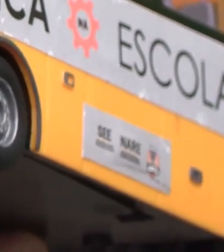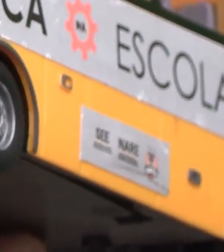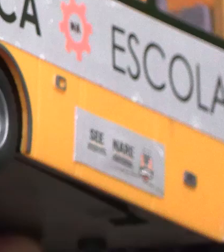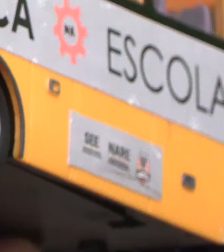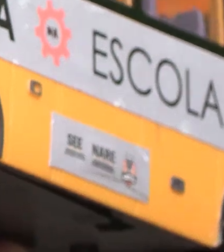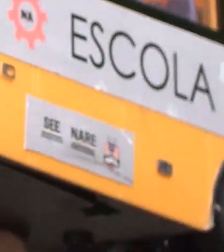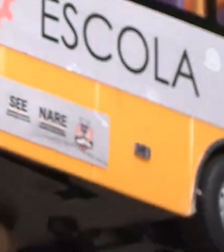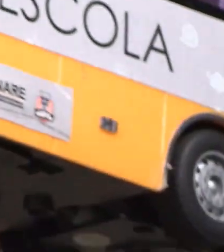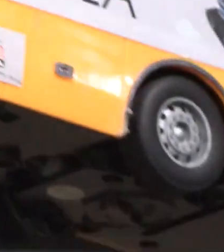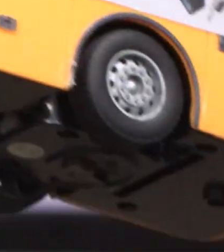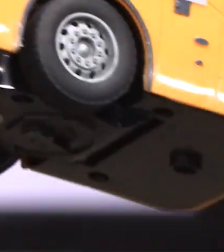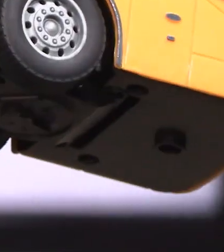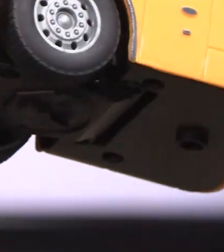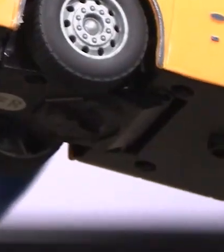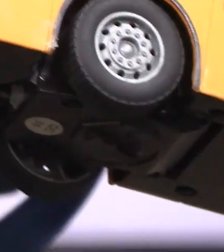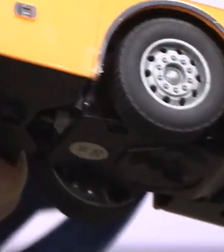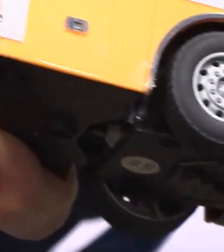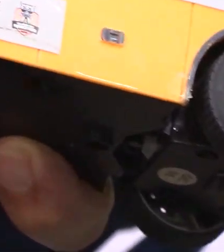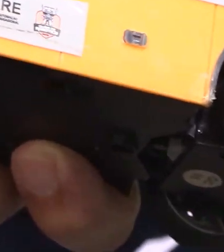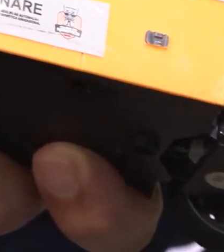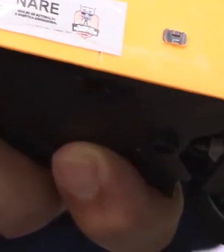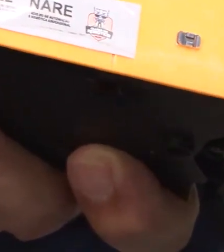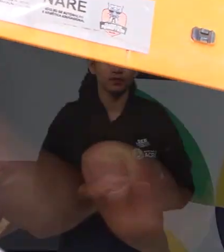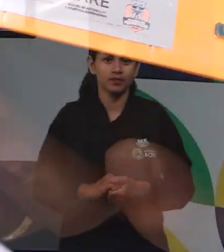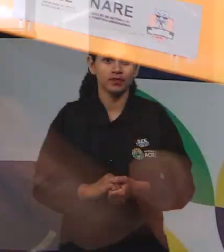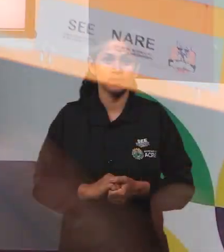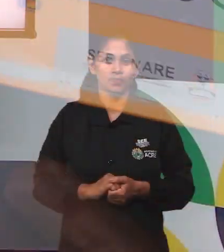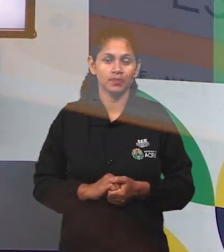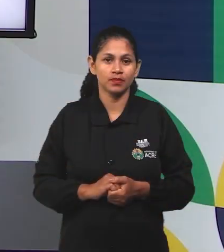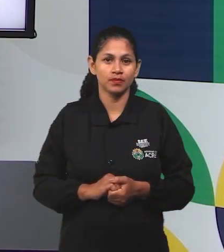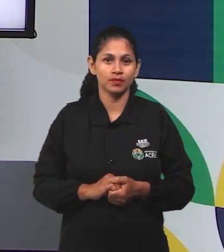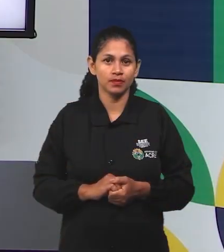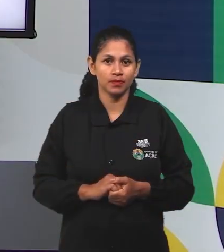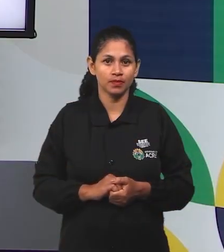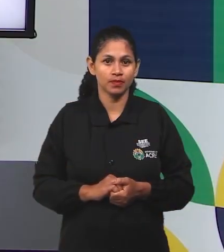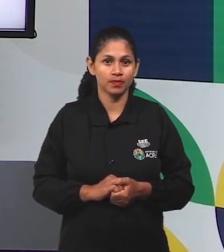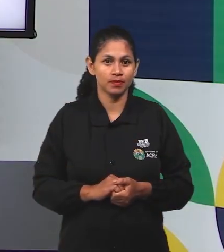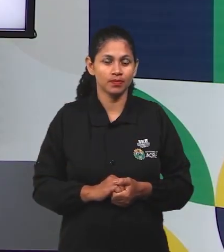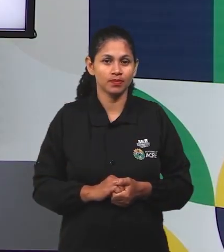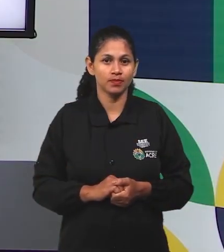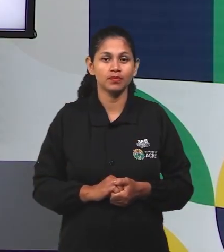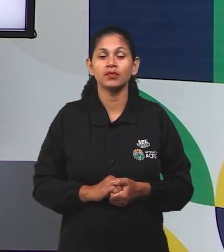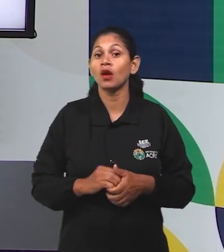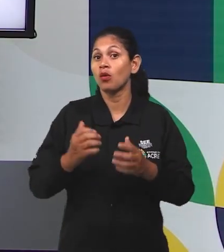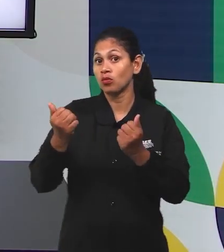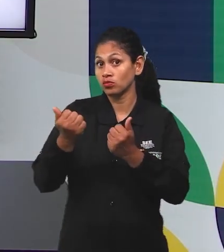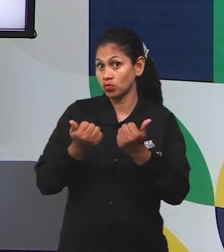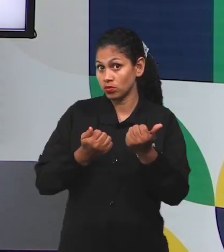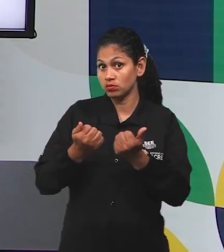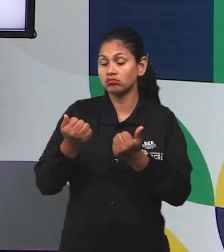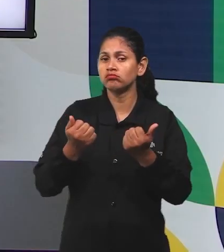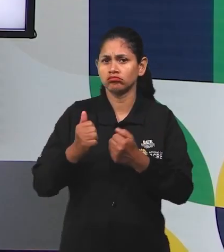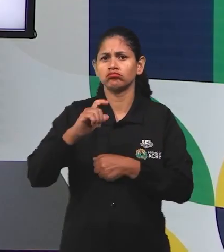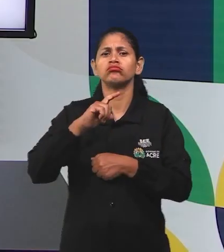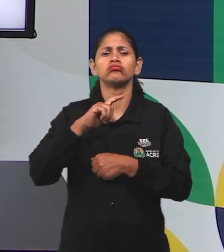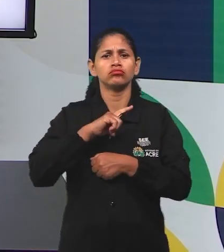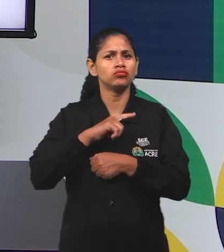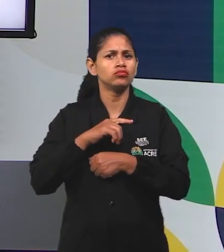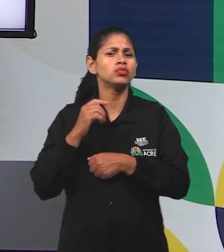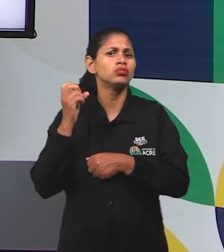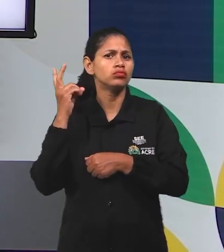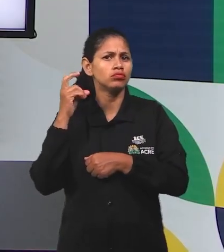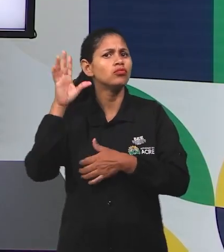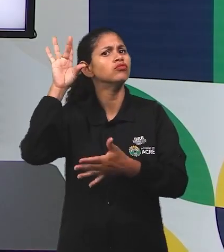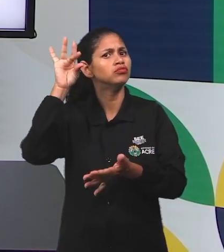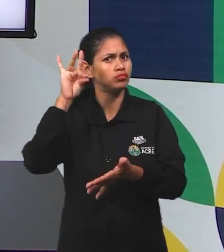Que fantástico, olha só, até a buzina. Ou seja, é um carro com som realista. E tudo